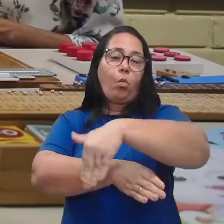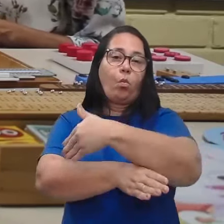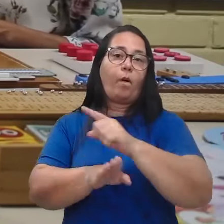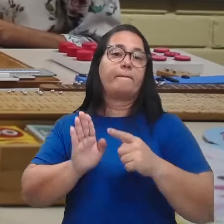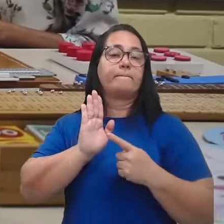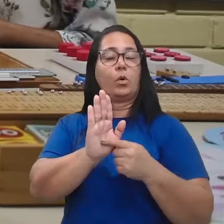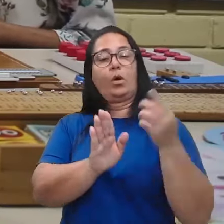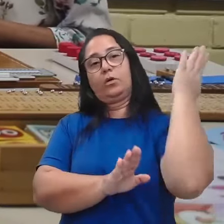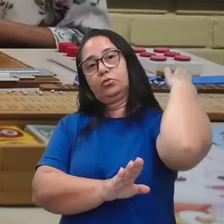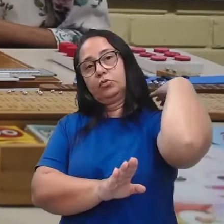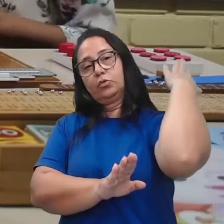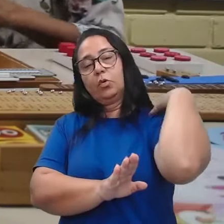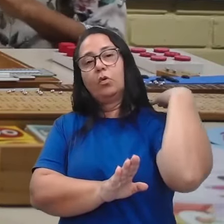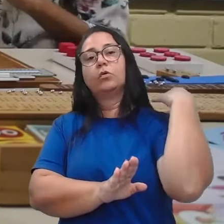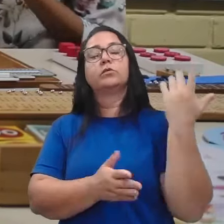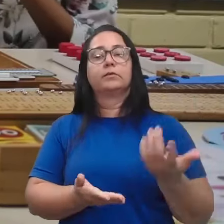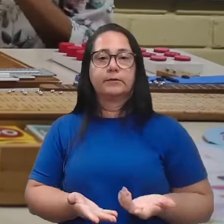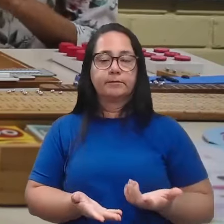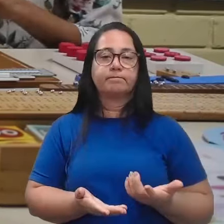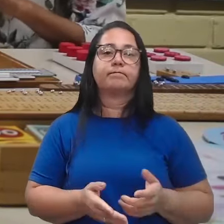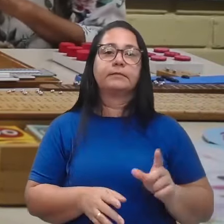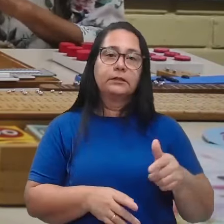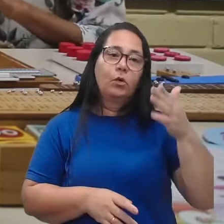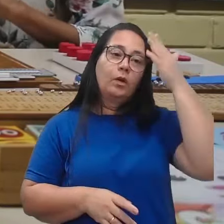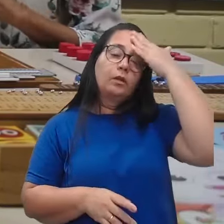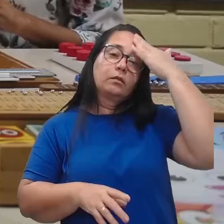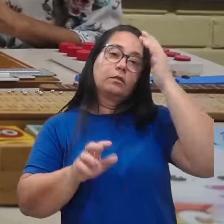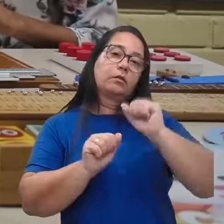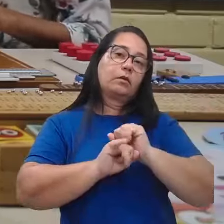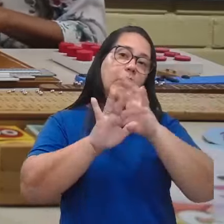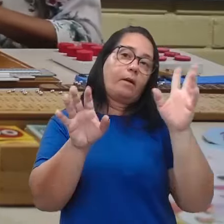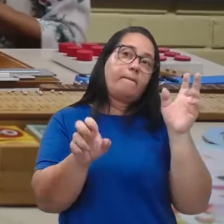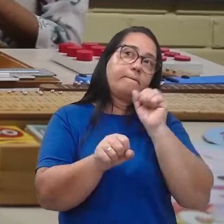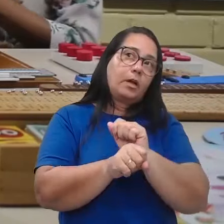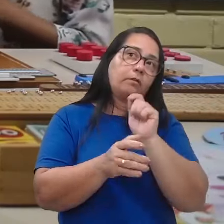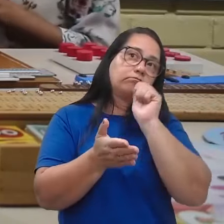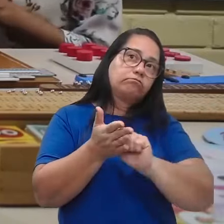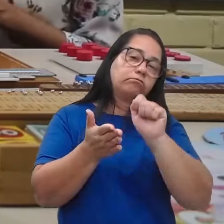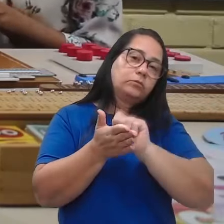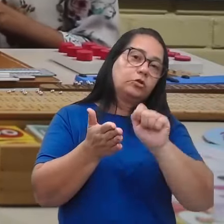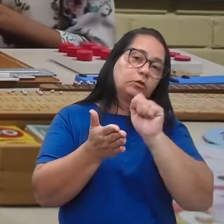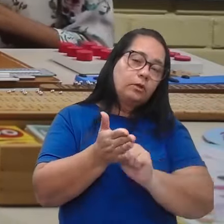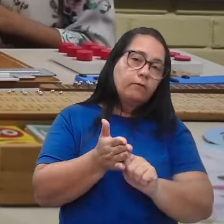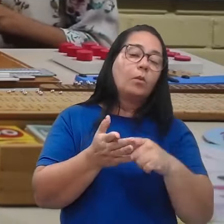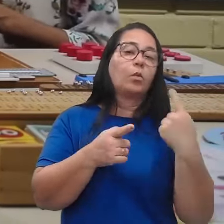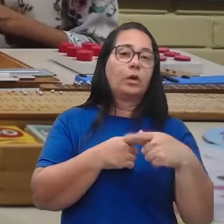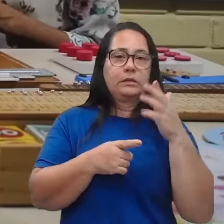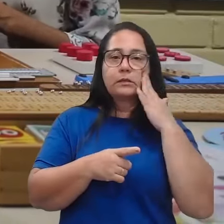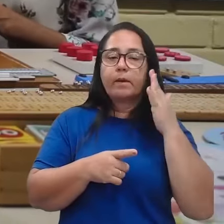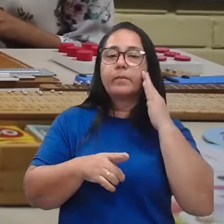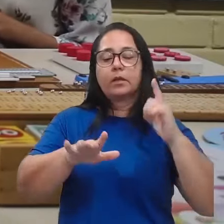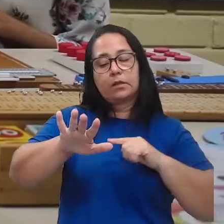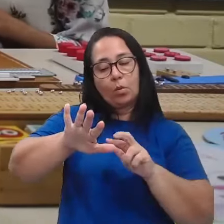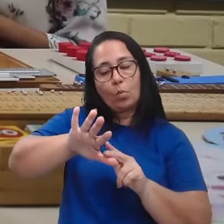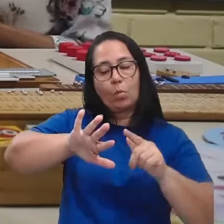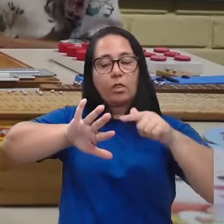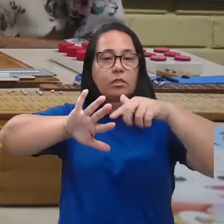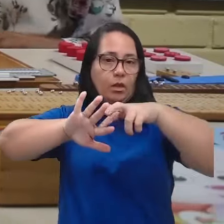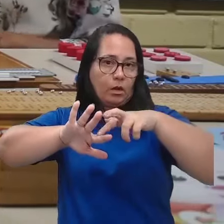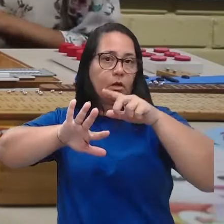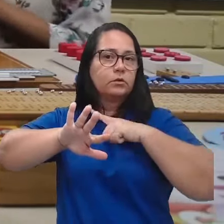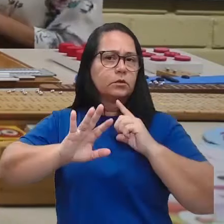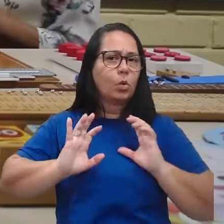o que é que ele tinha que fazer. Então, ele ia entendendo, parava, escrevia, que ele sabia que tinha um degrau, ele sabia o que ia